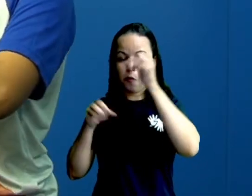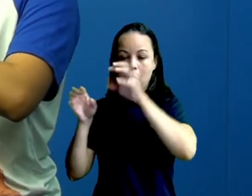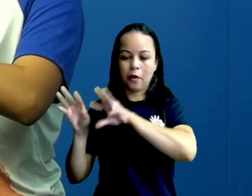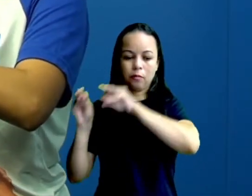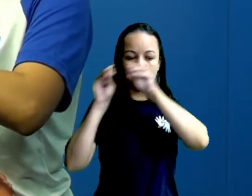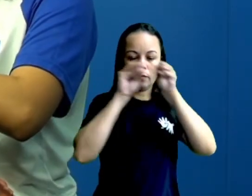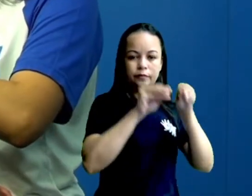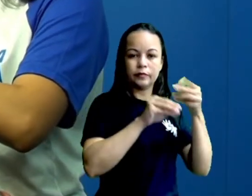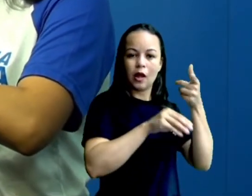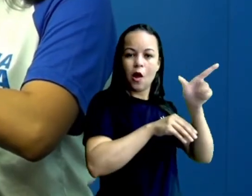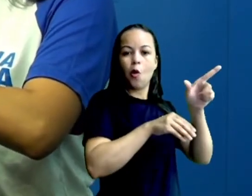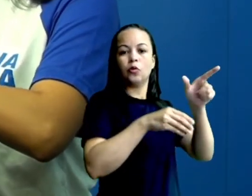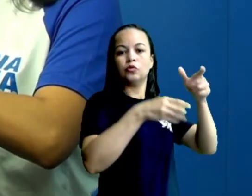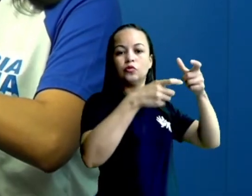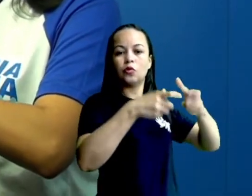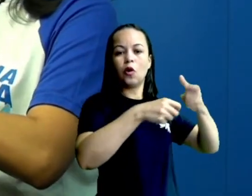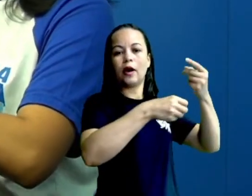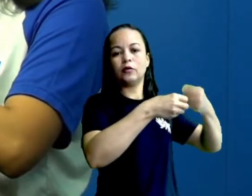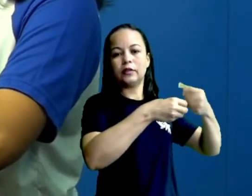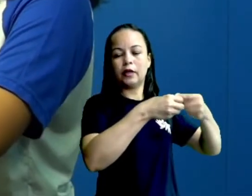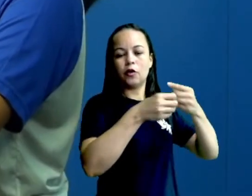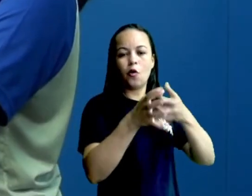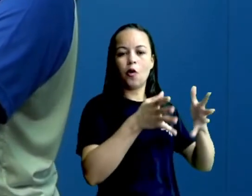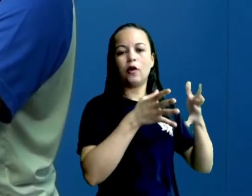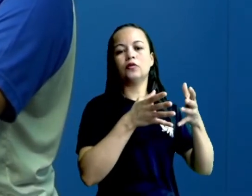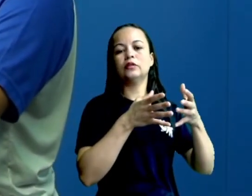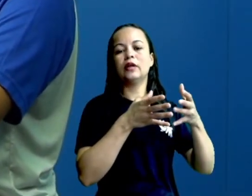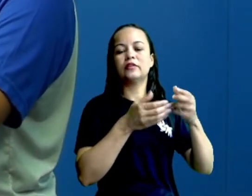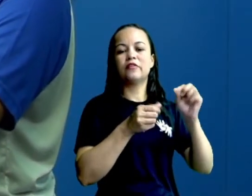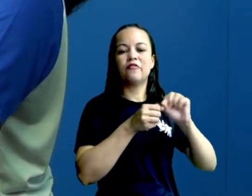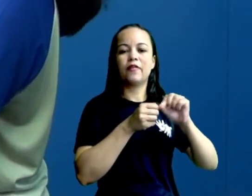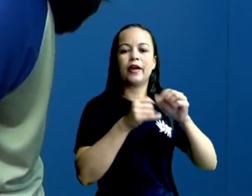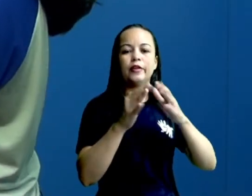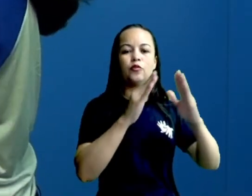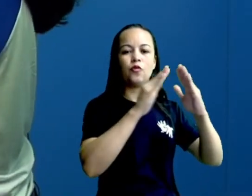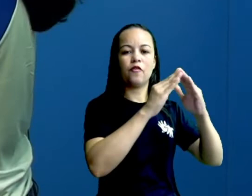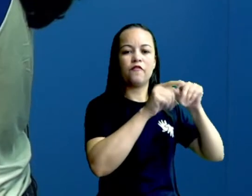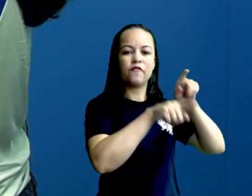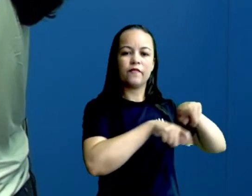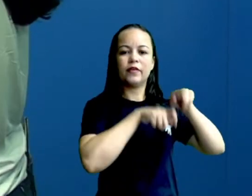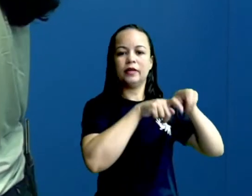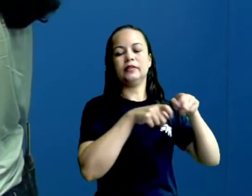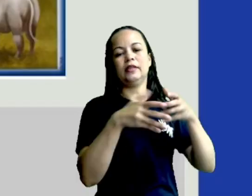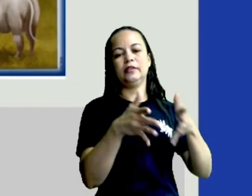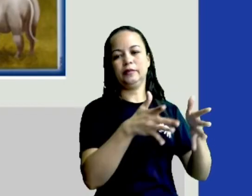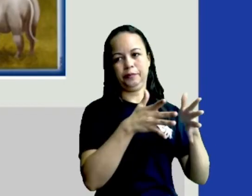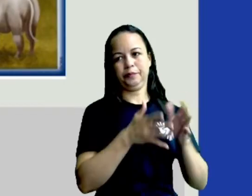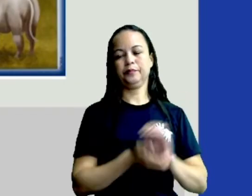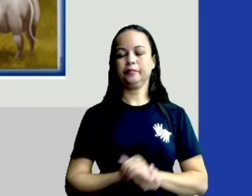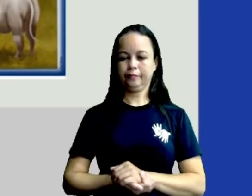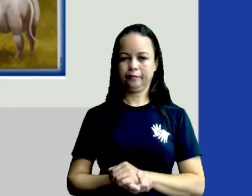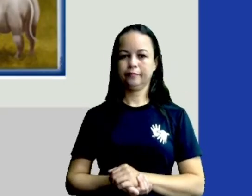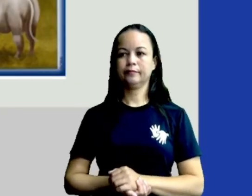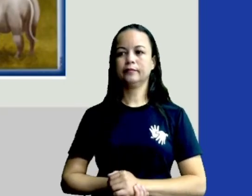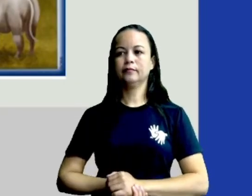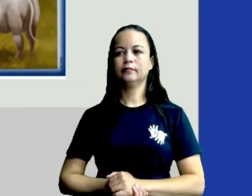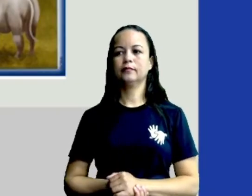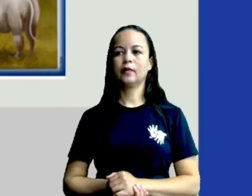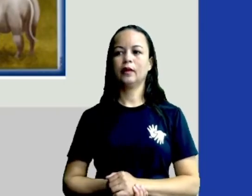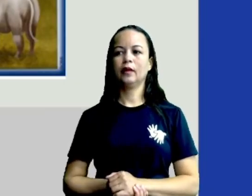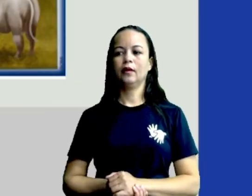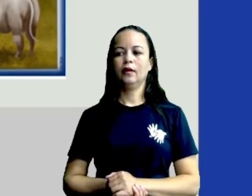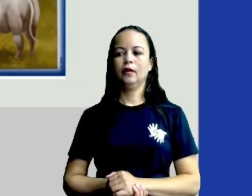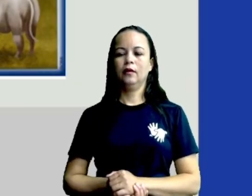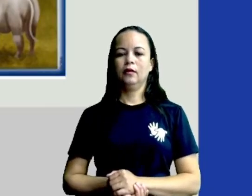né, as fazendas de gado. Ok? Ok até aí, né? Pronto. Passa aí para a gente ver.